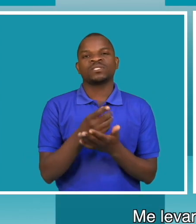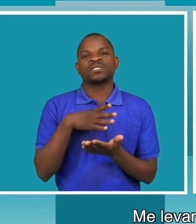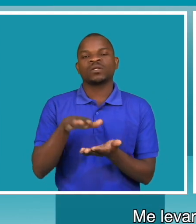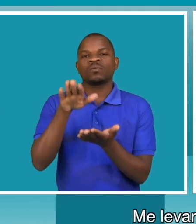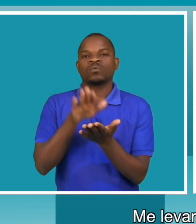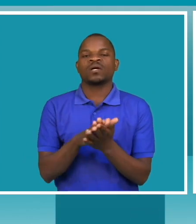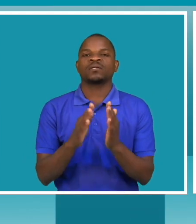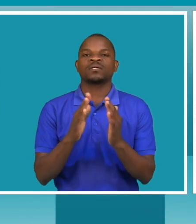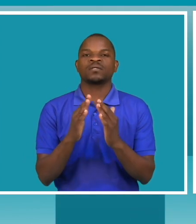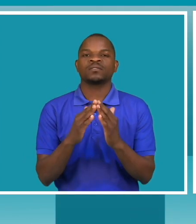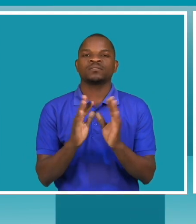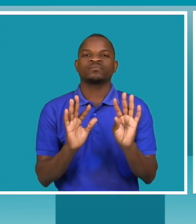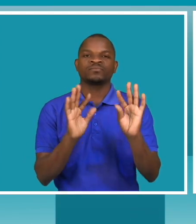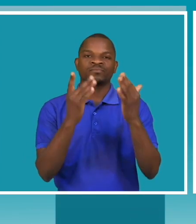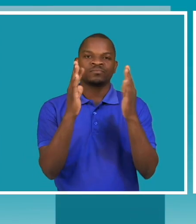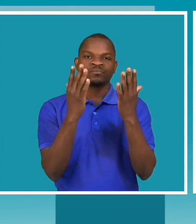para viver.